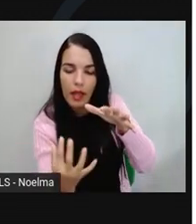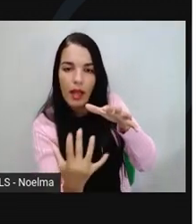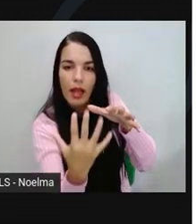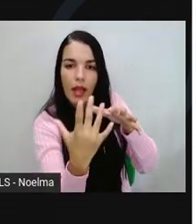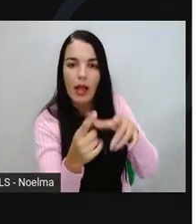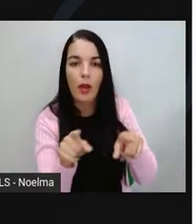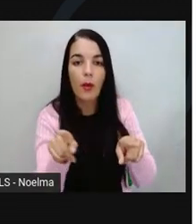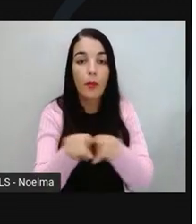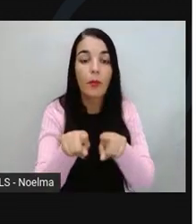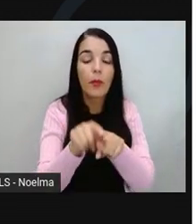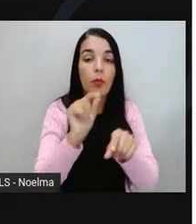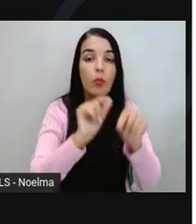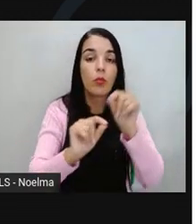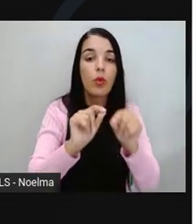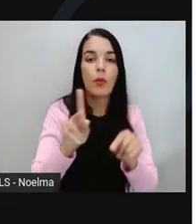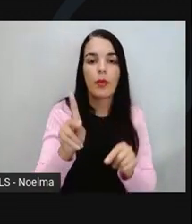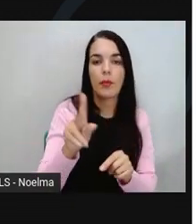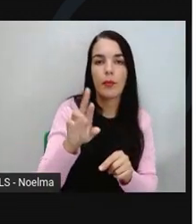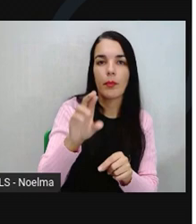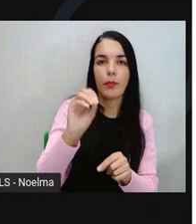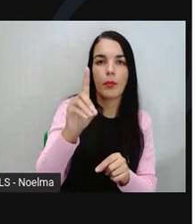como produtores.